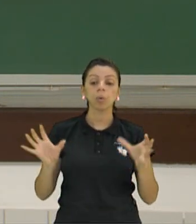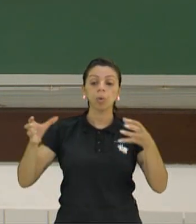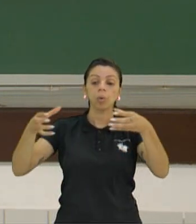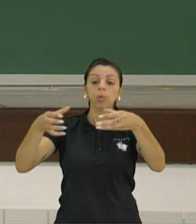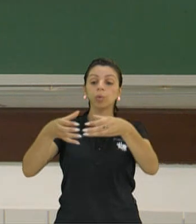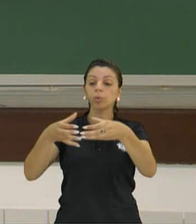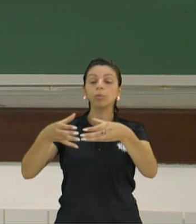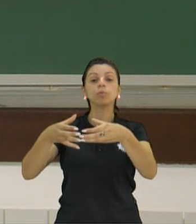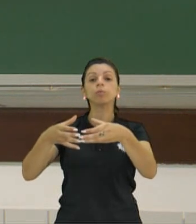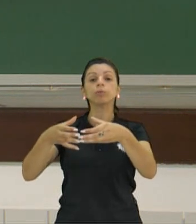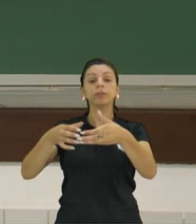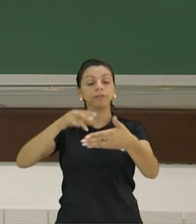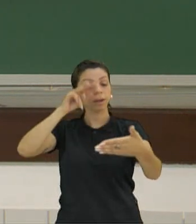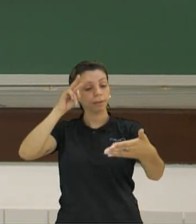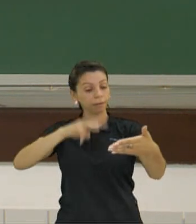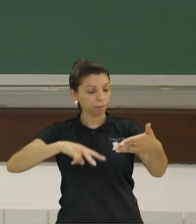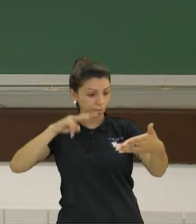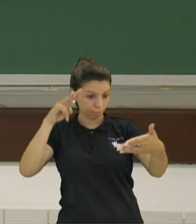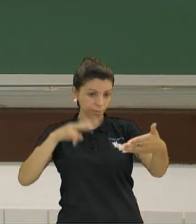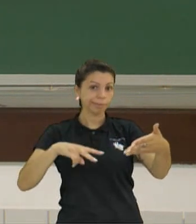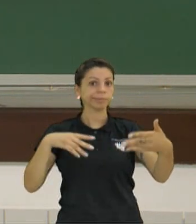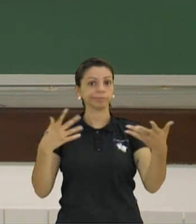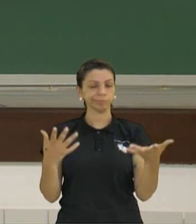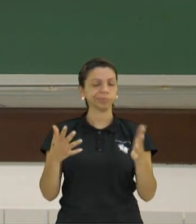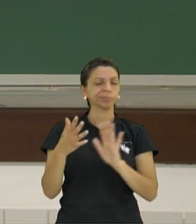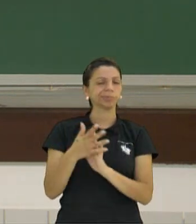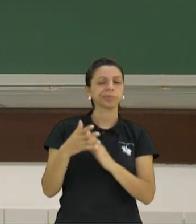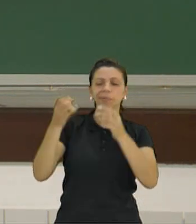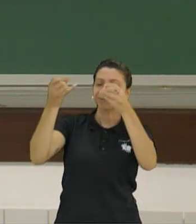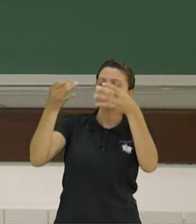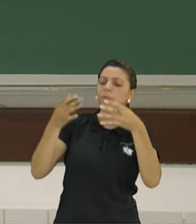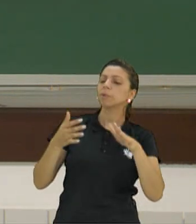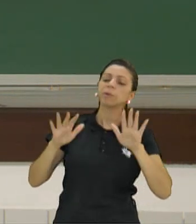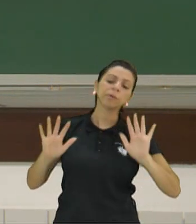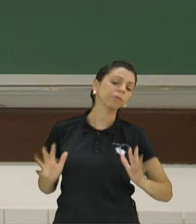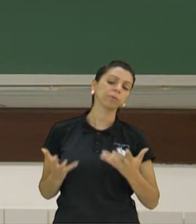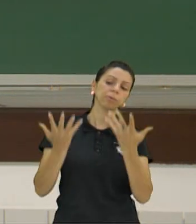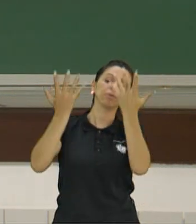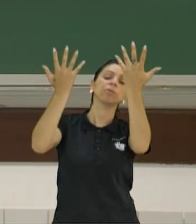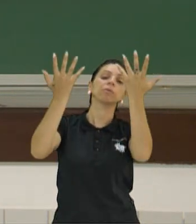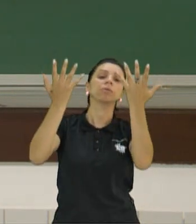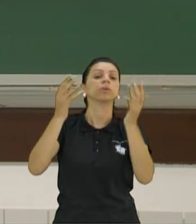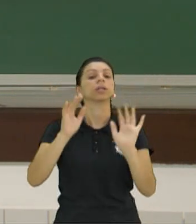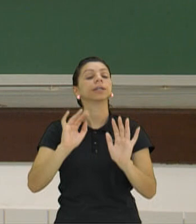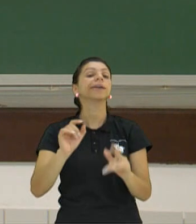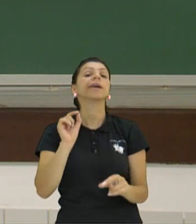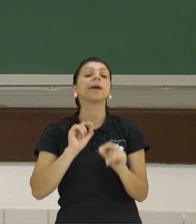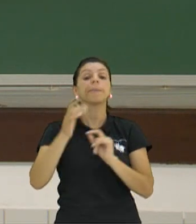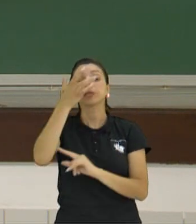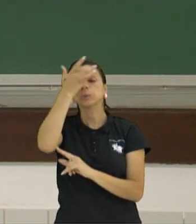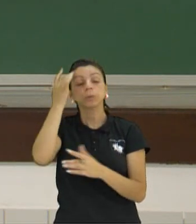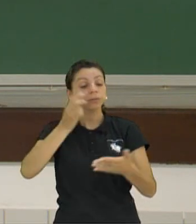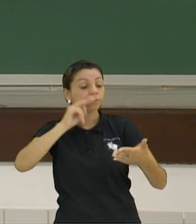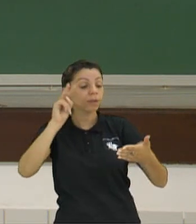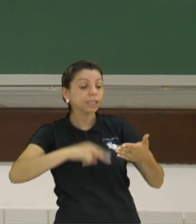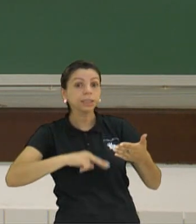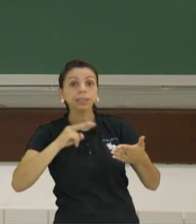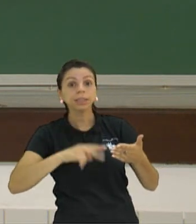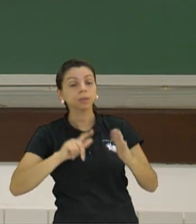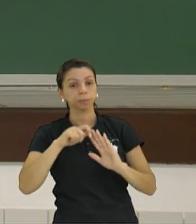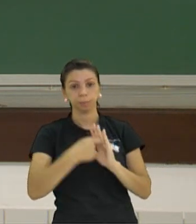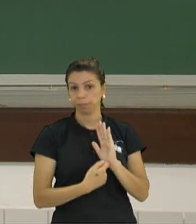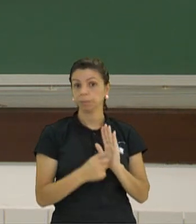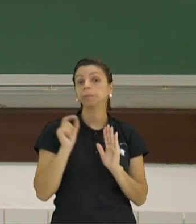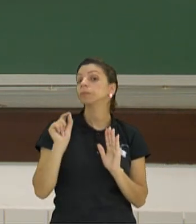do seu texto? Você vai explicar o que é essa festa cultural da sua cidade. Quem é que vai ler esse texto?